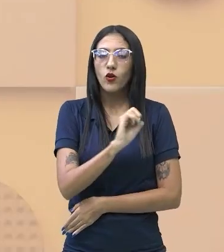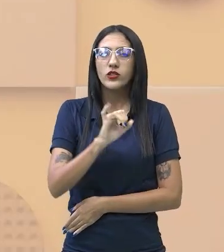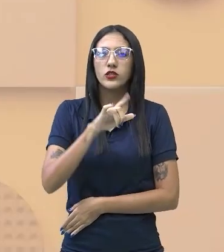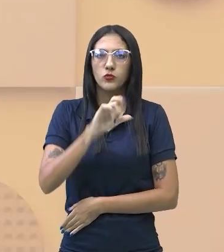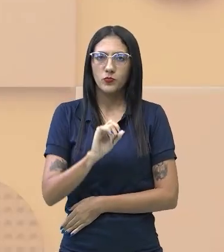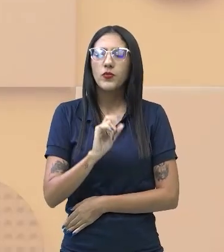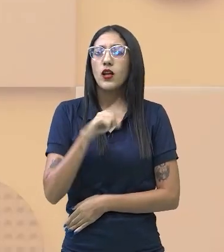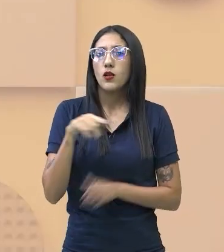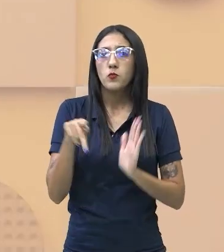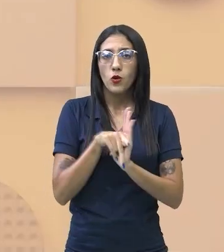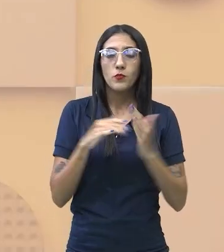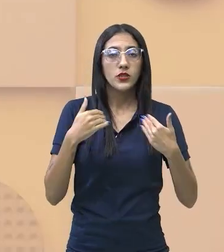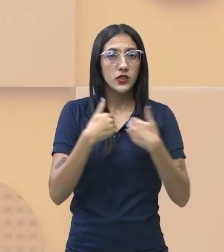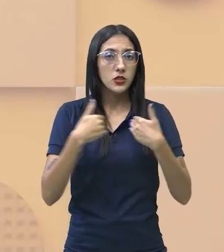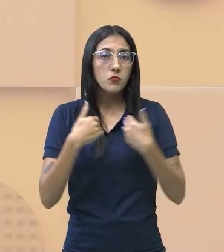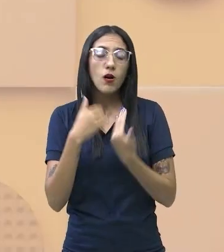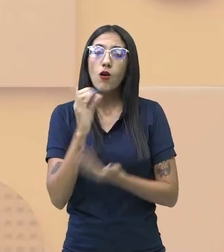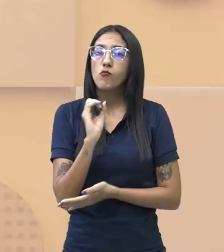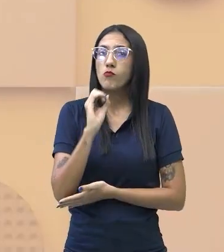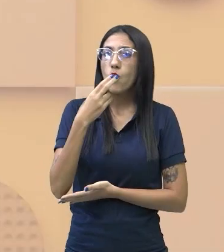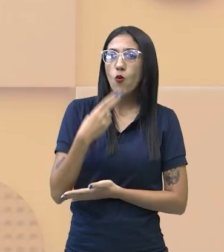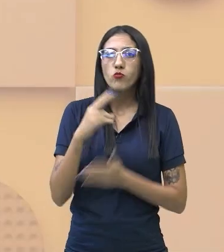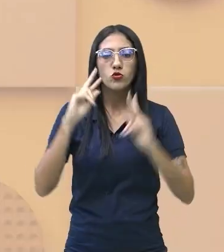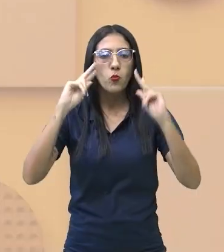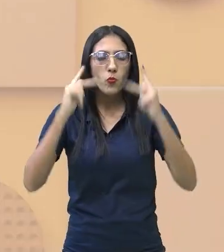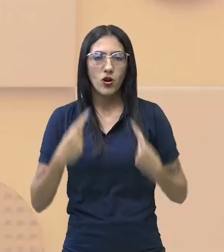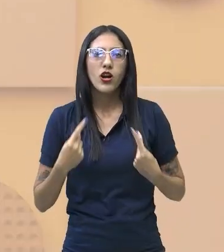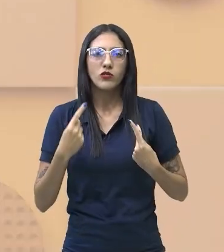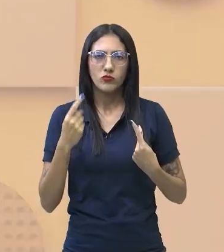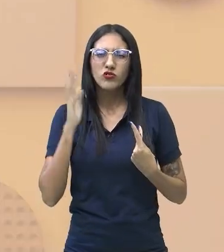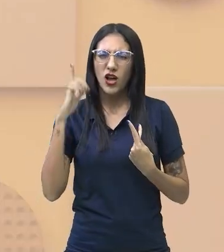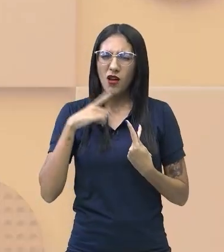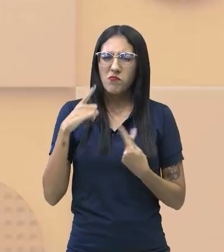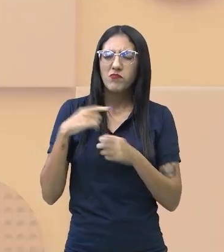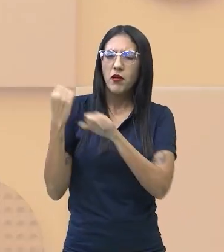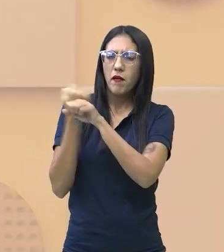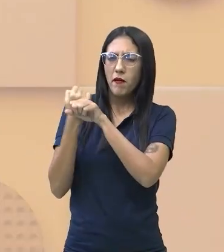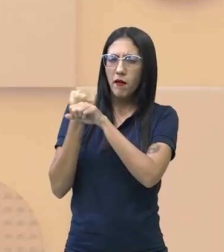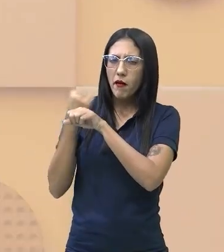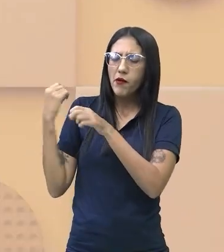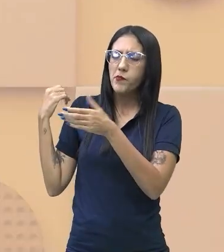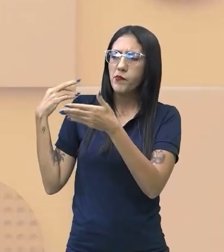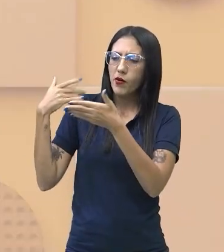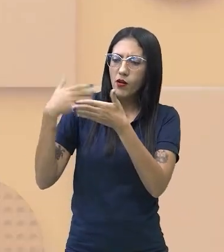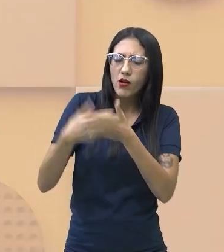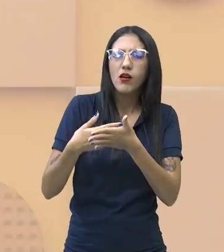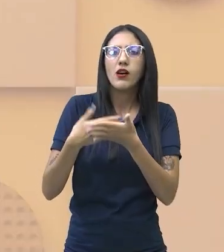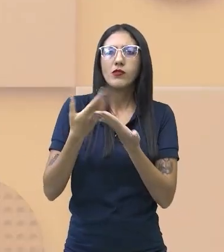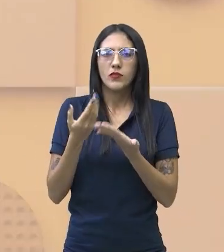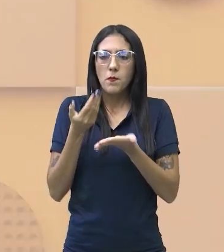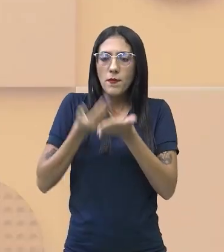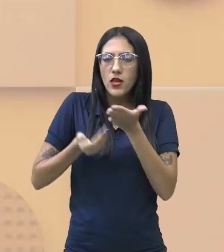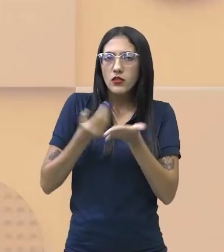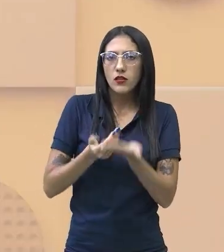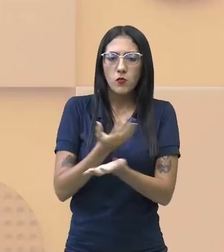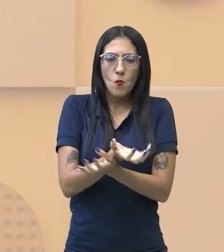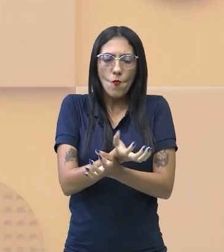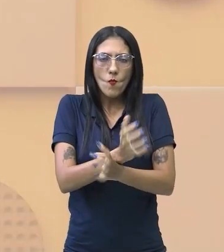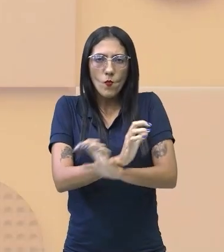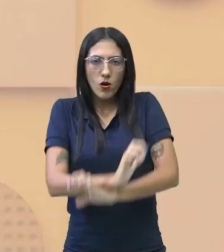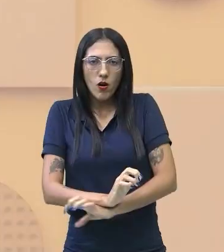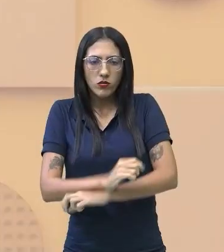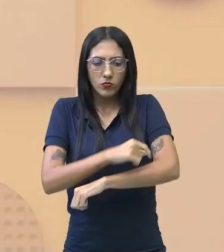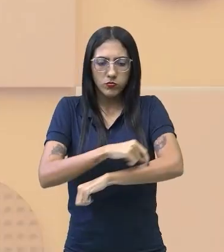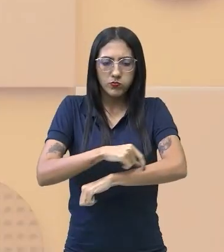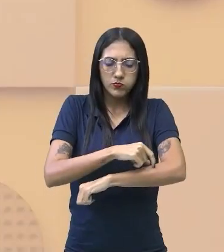animais que foi fossilizado, tá? Então, ao longo do tempo, ele perdeu, né? Os ossos perdem o